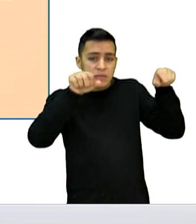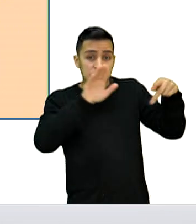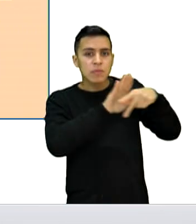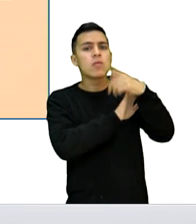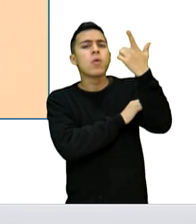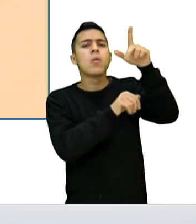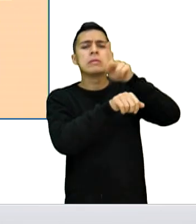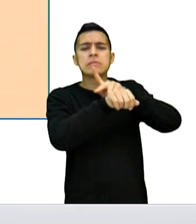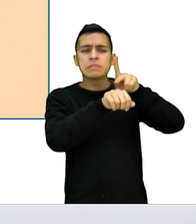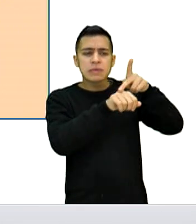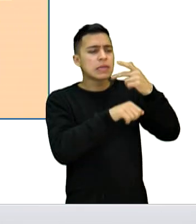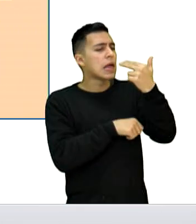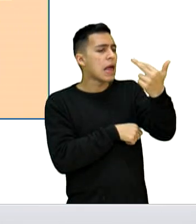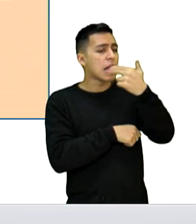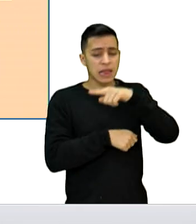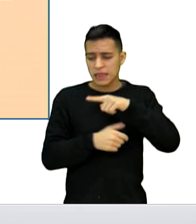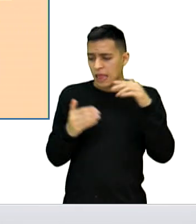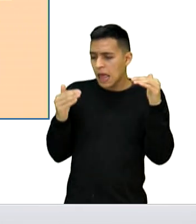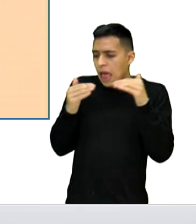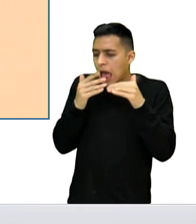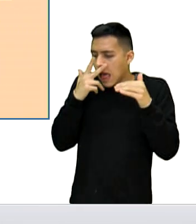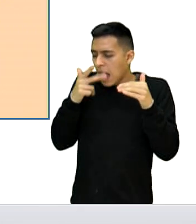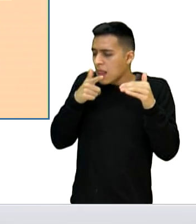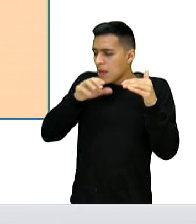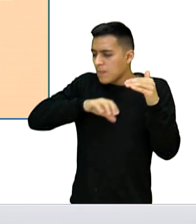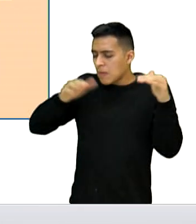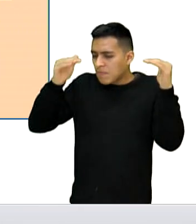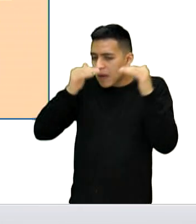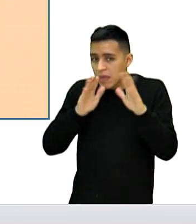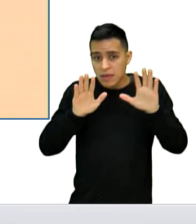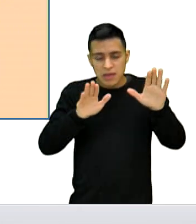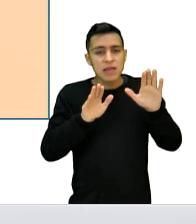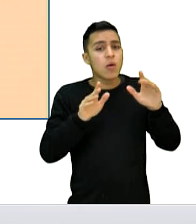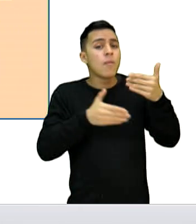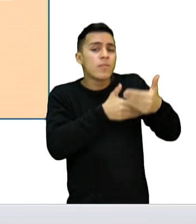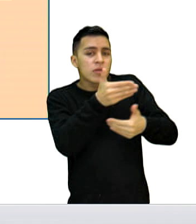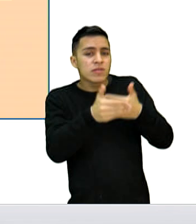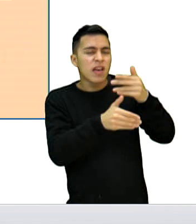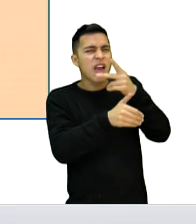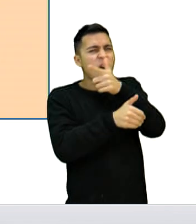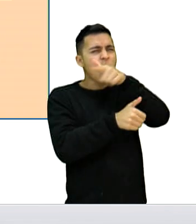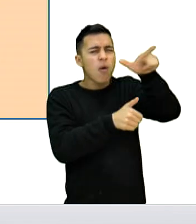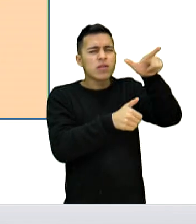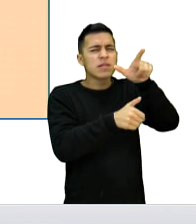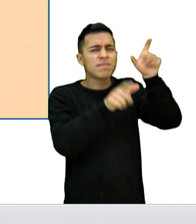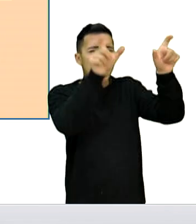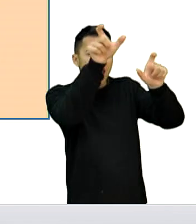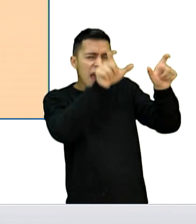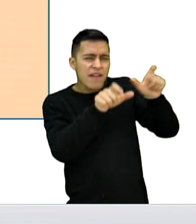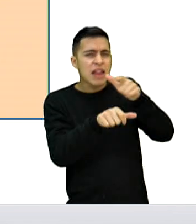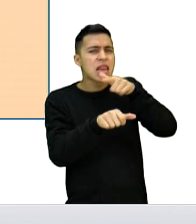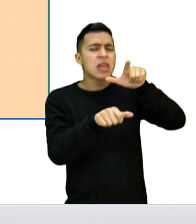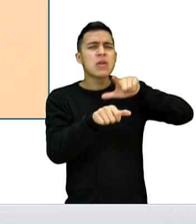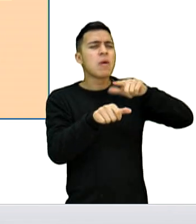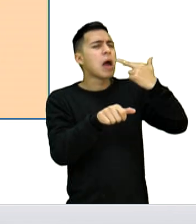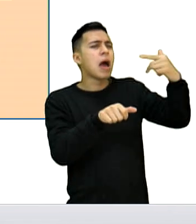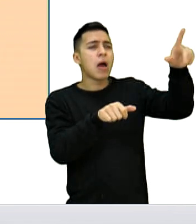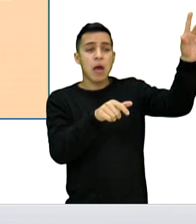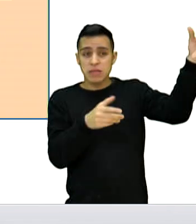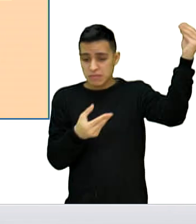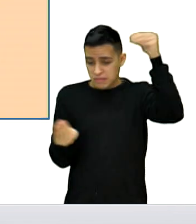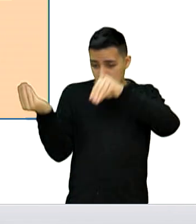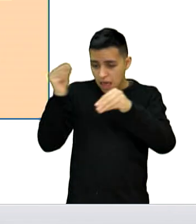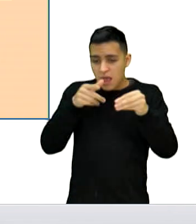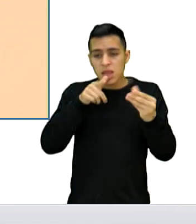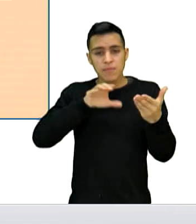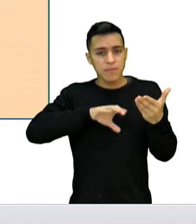estrangeira que tenha ou não equivalentes. É o processo que introduz palavras vindas de outros idiomas na língua portuguesa.